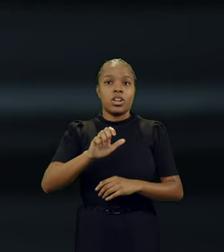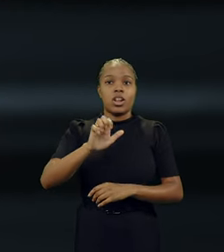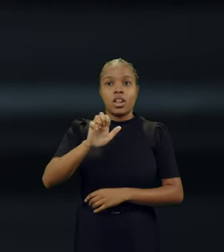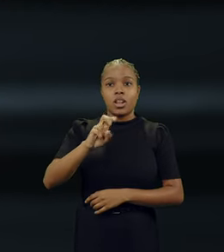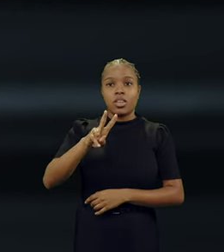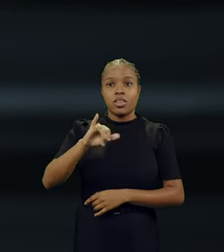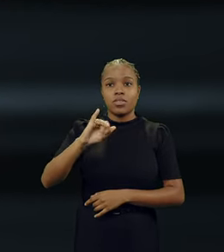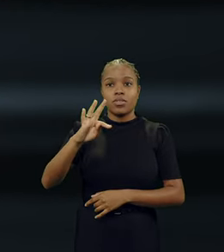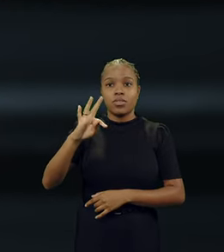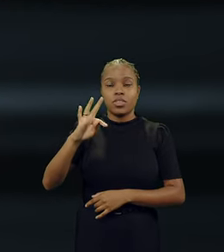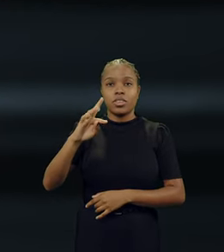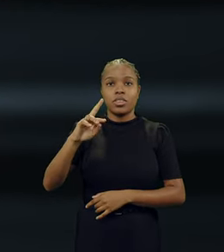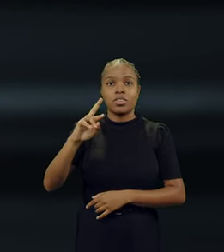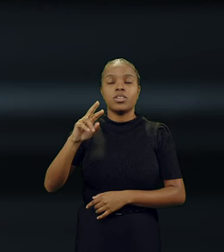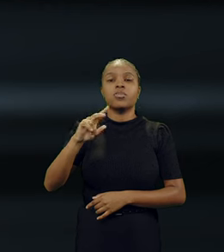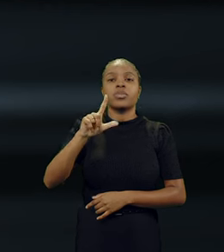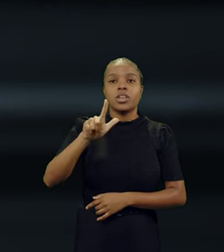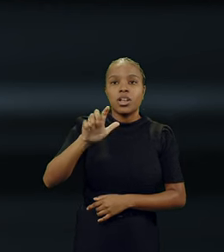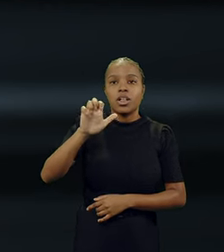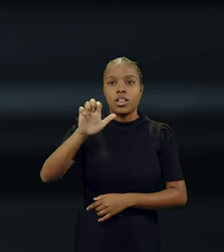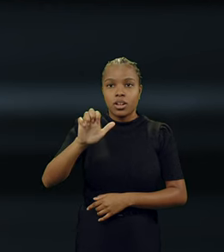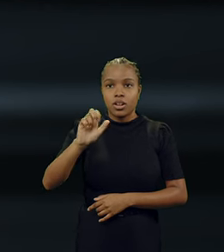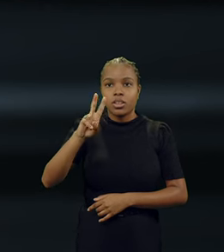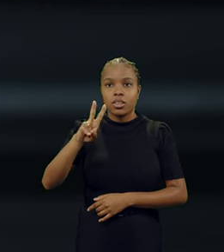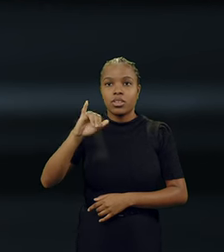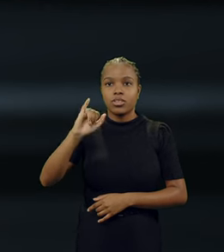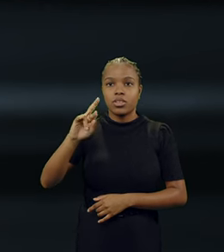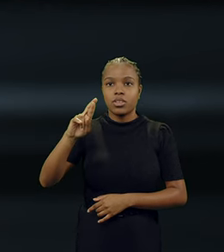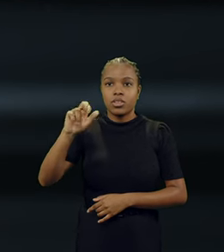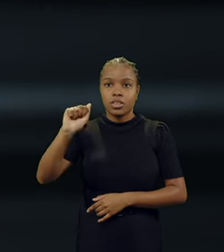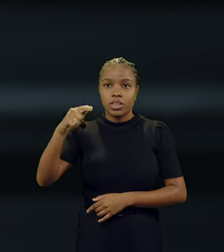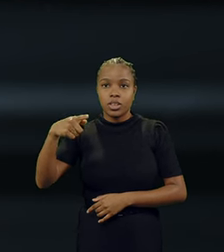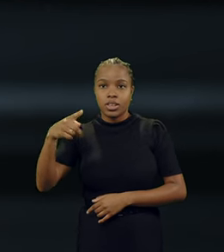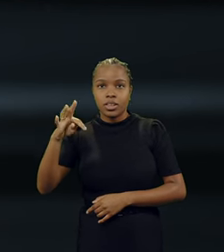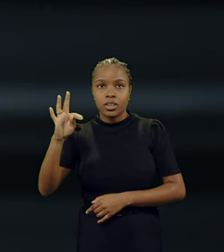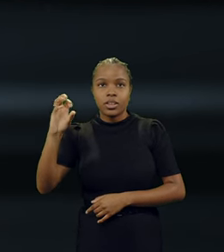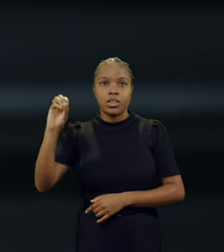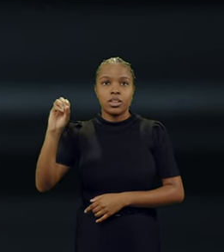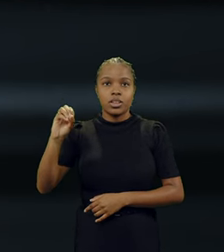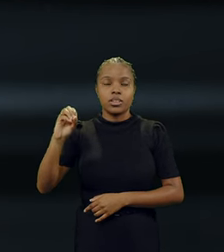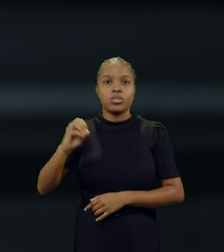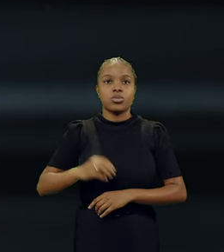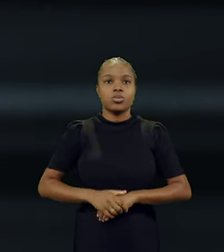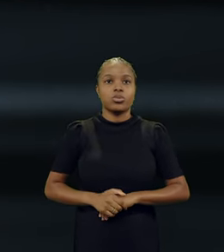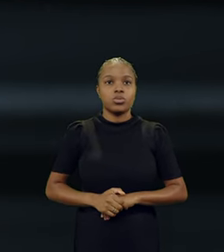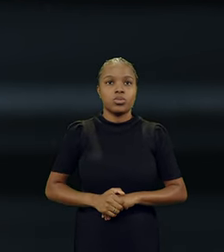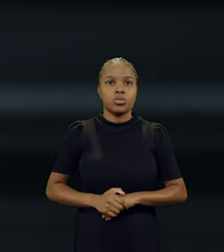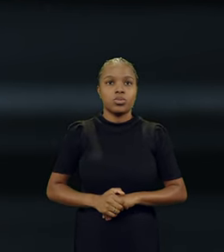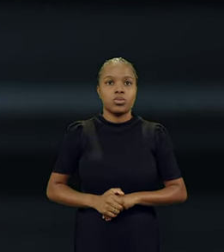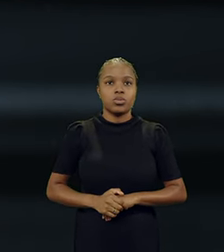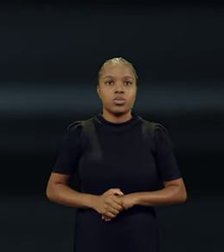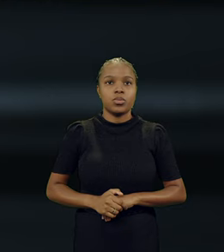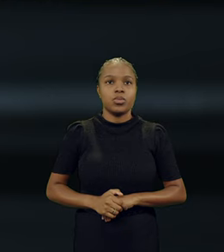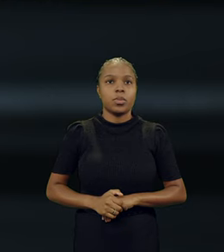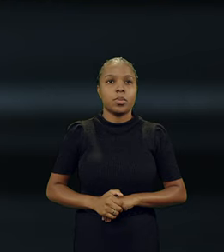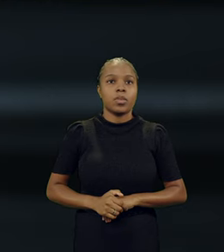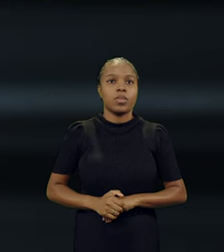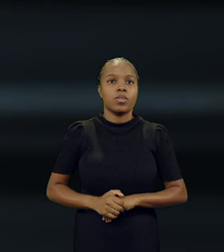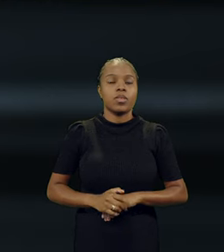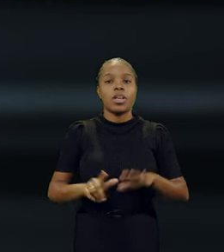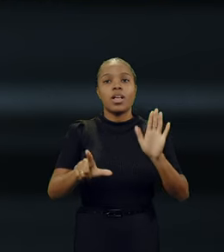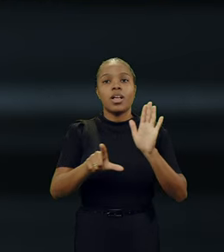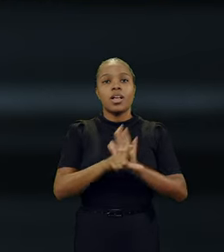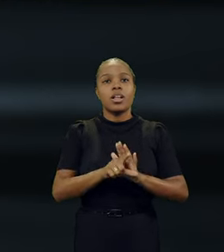gostosa levirato, tem que falar da lei do talião, a lei do